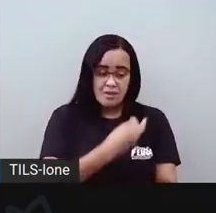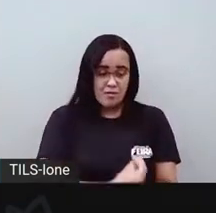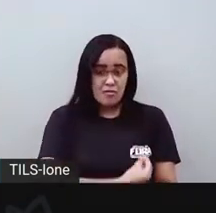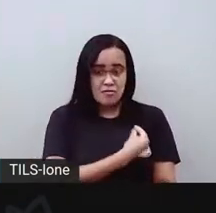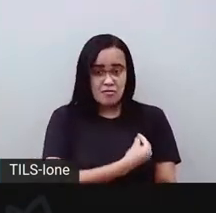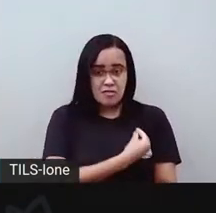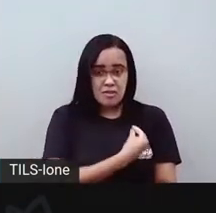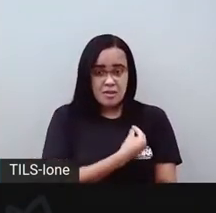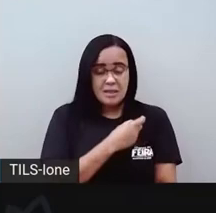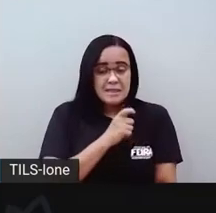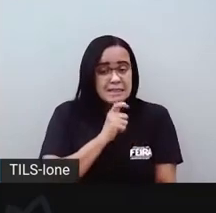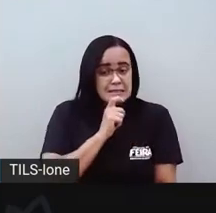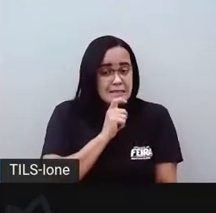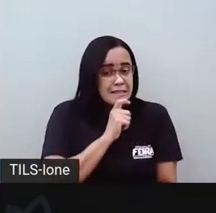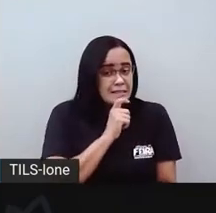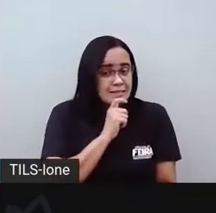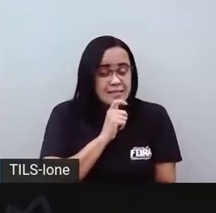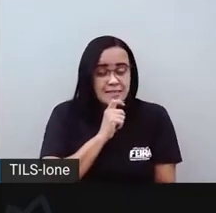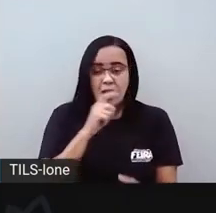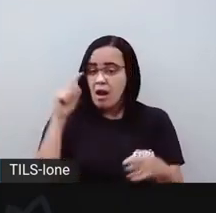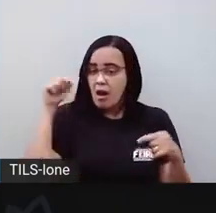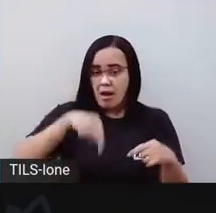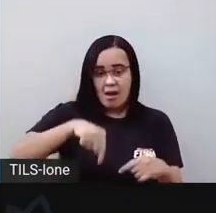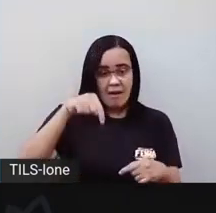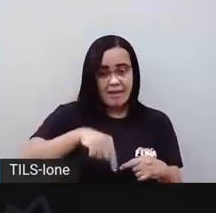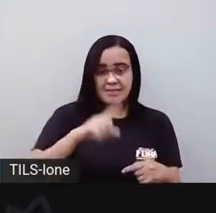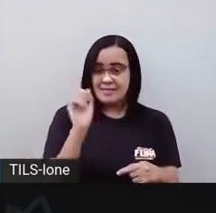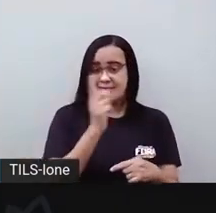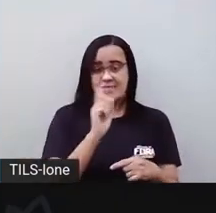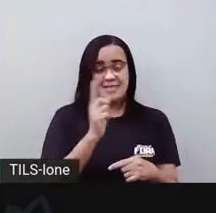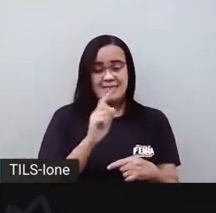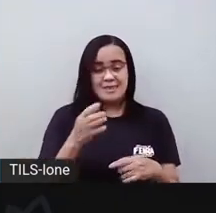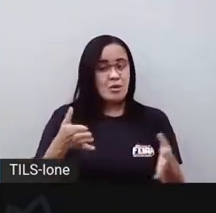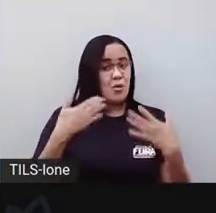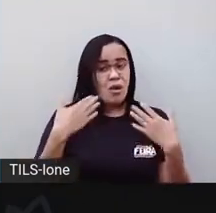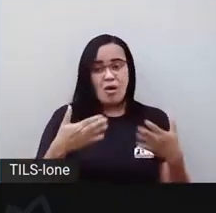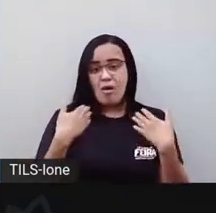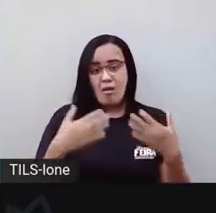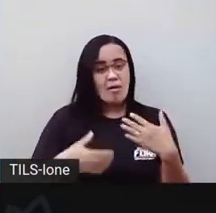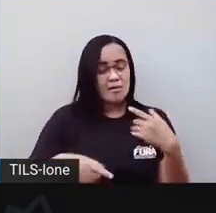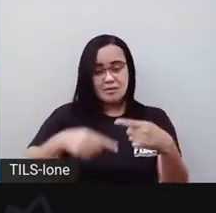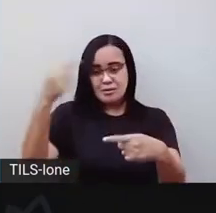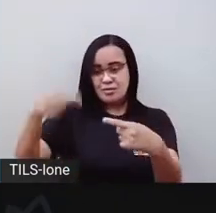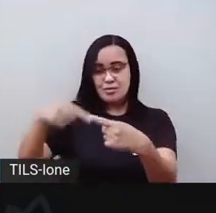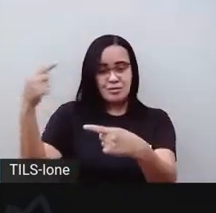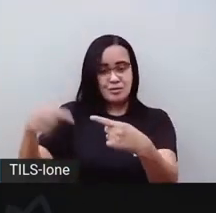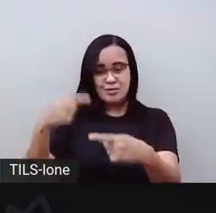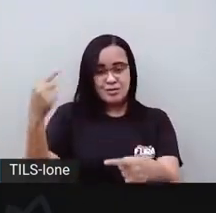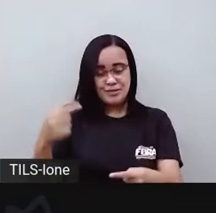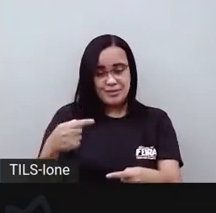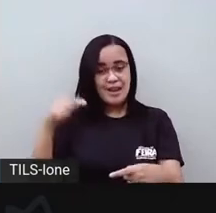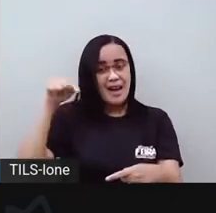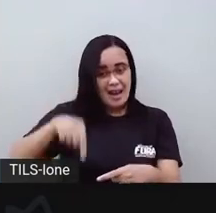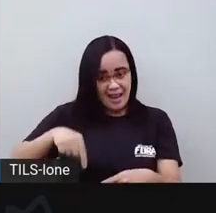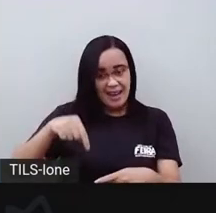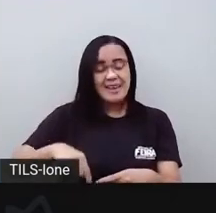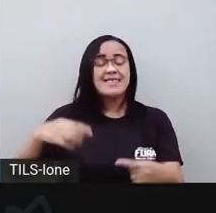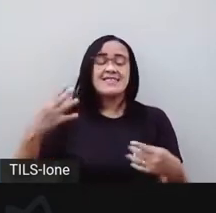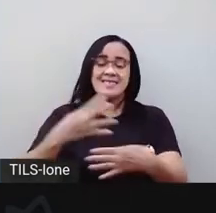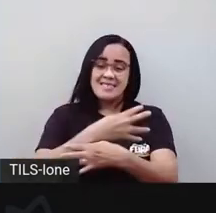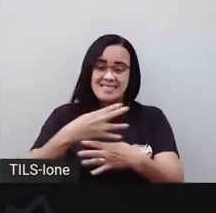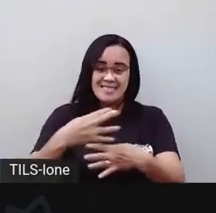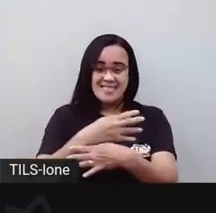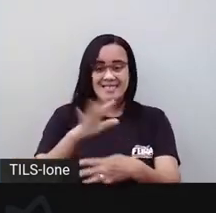não moraria aqui na praia não, né, Prodéia? Nesse calorão que faz aqui na nossa cidade em Feira de Santana. Mora não, esse